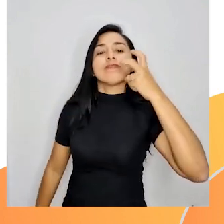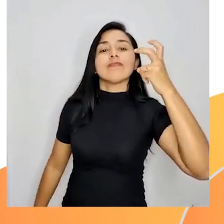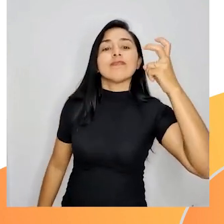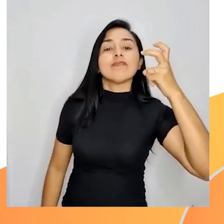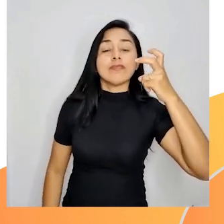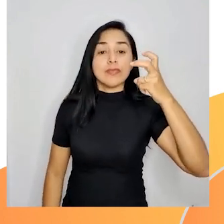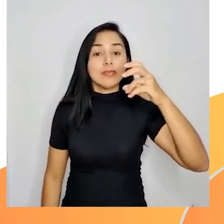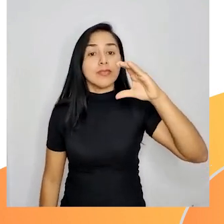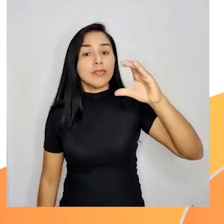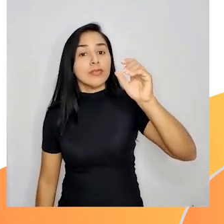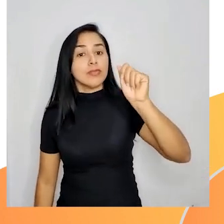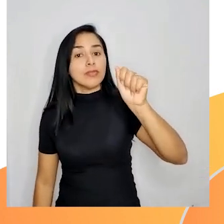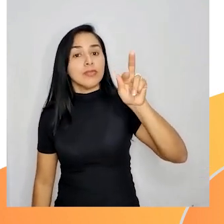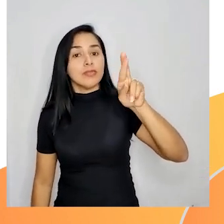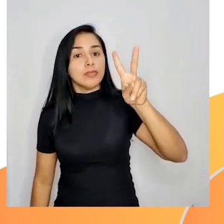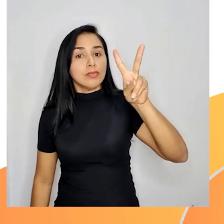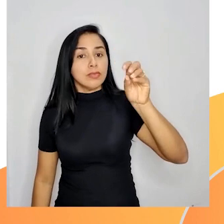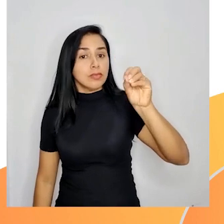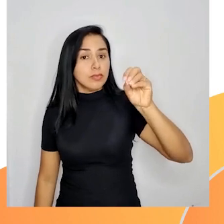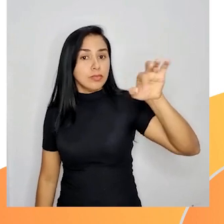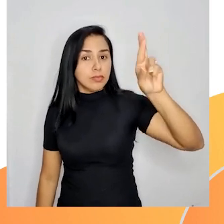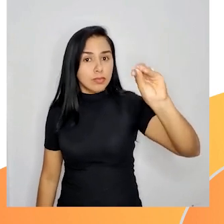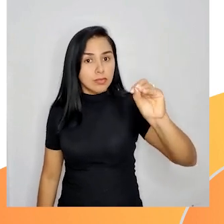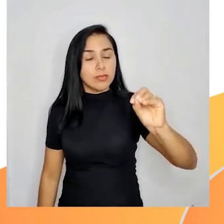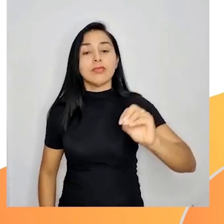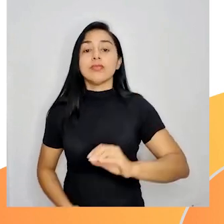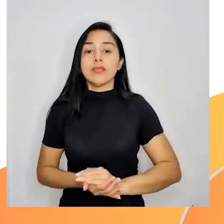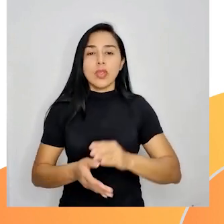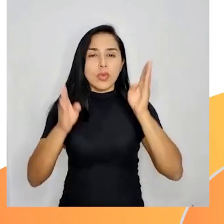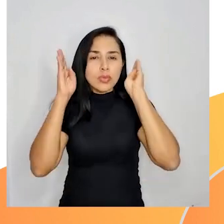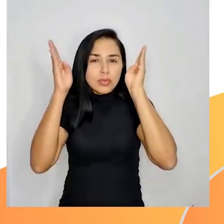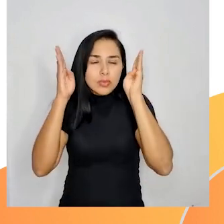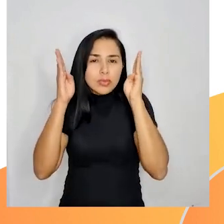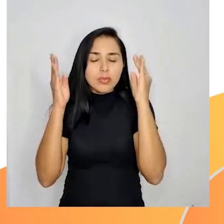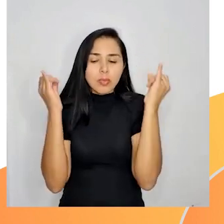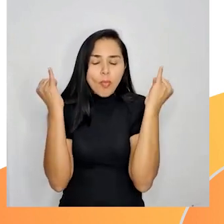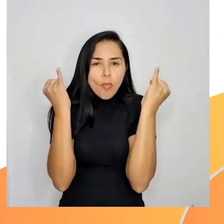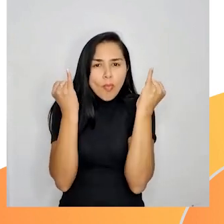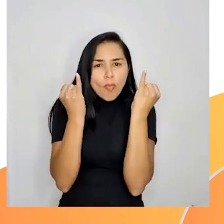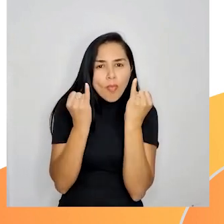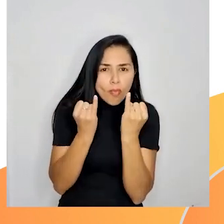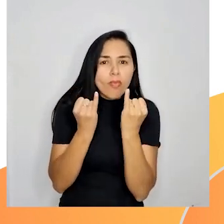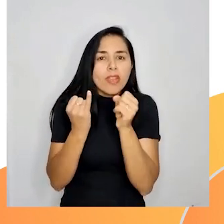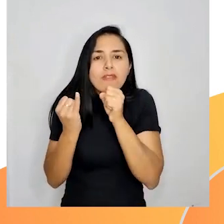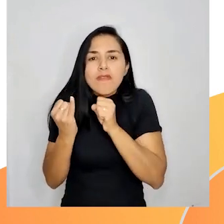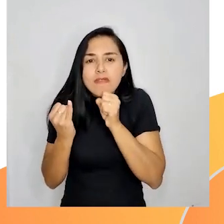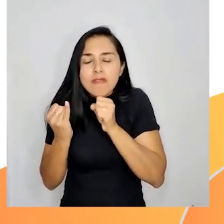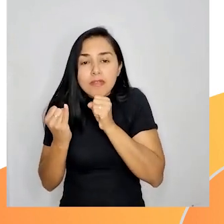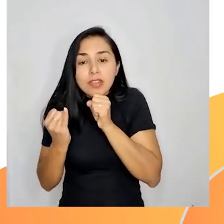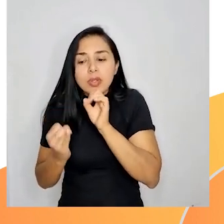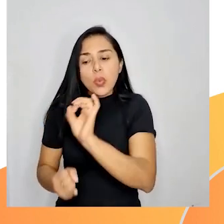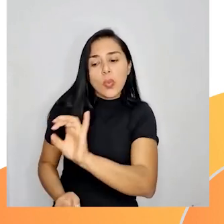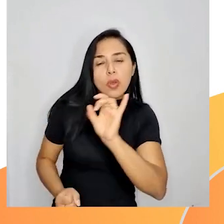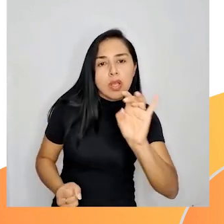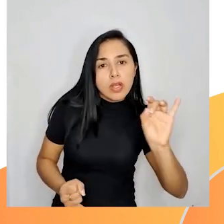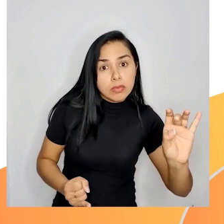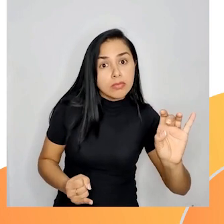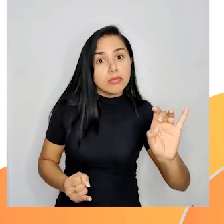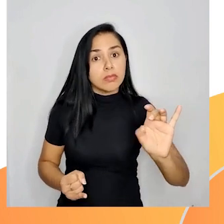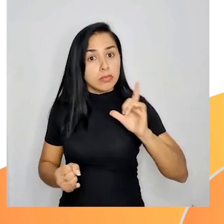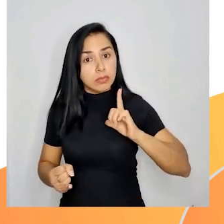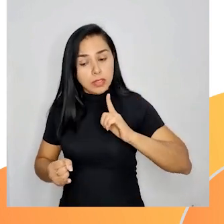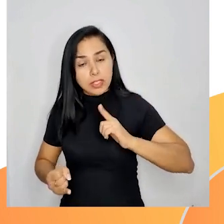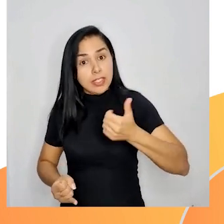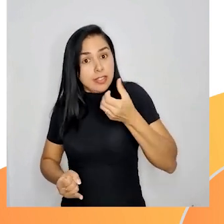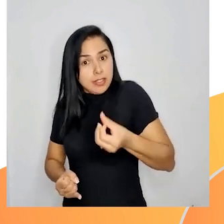são magrinhos e velhos. Cada um leva 6 sacos de carvão de lenha. A aninhagem